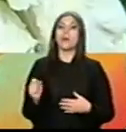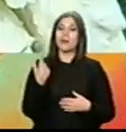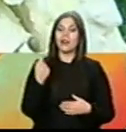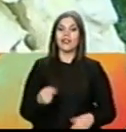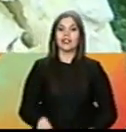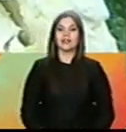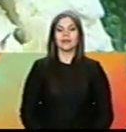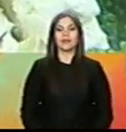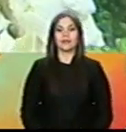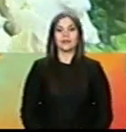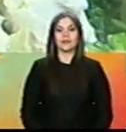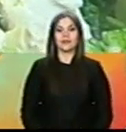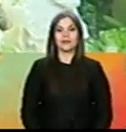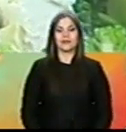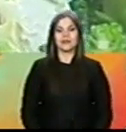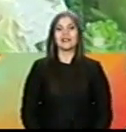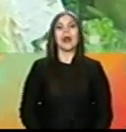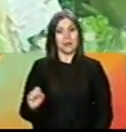vez?